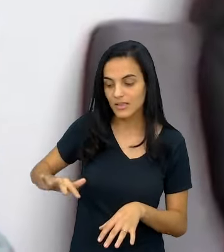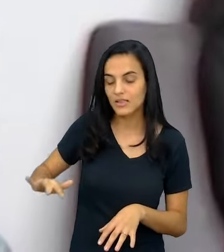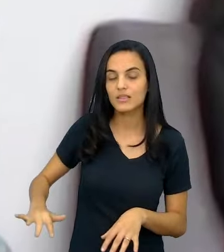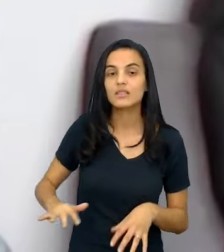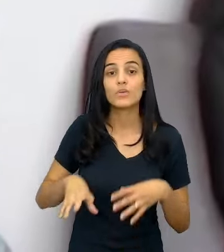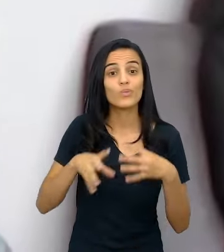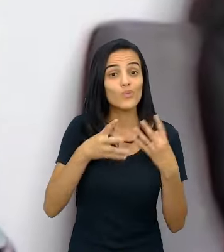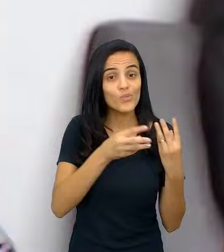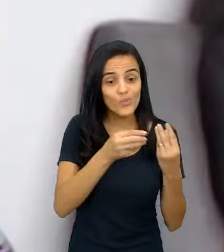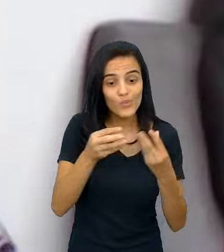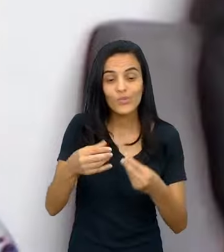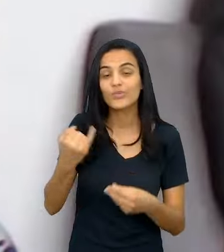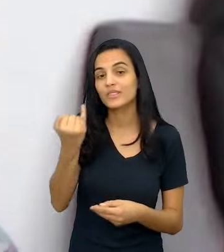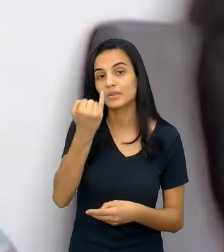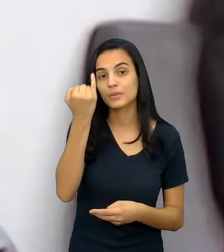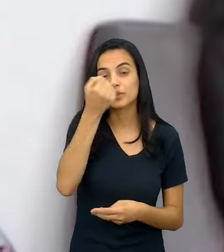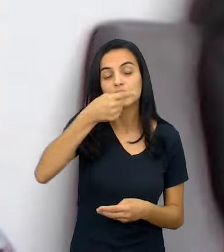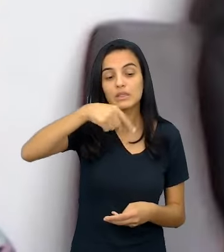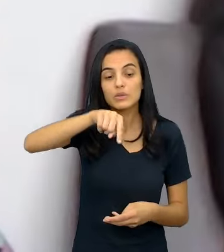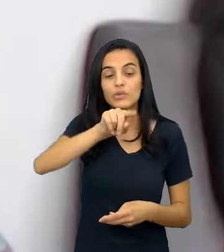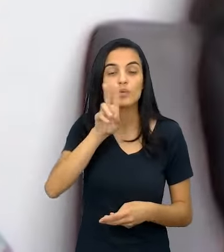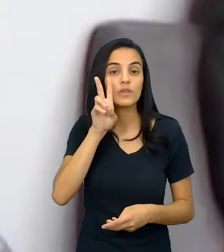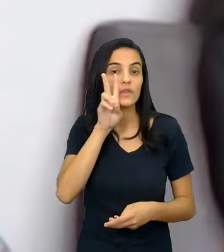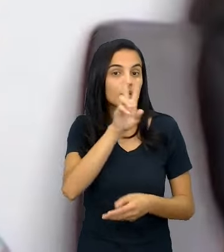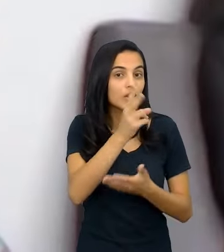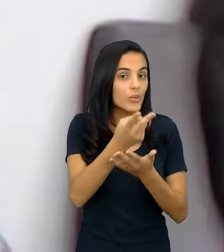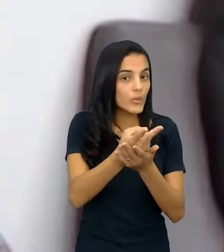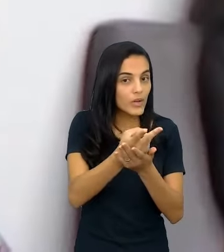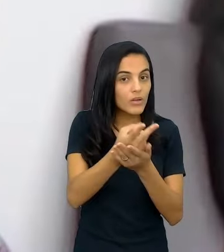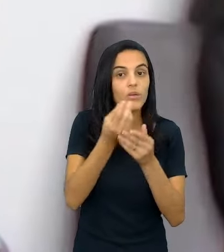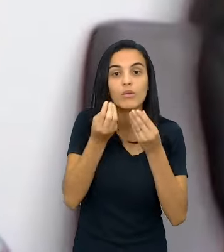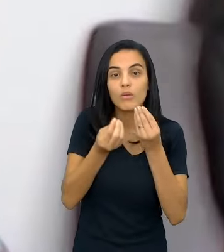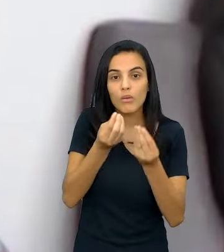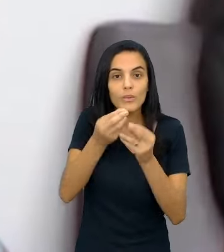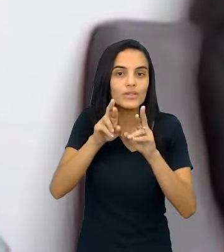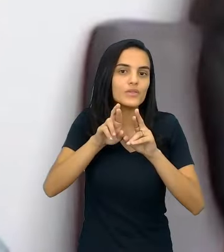é importante a gente olhar para o erro de uma forma